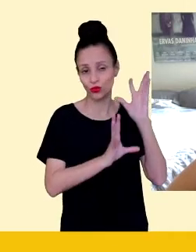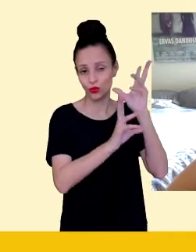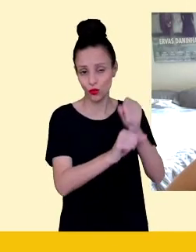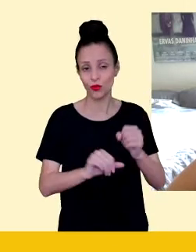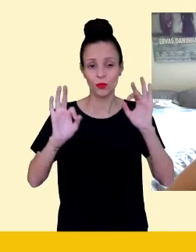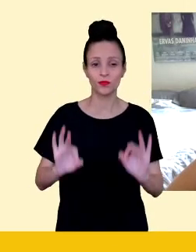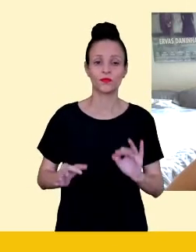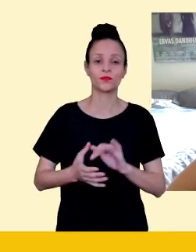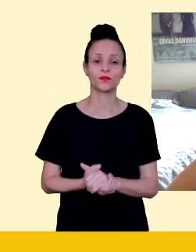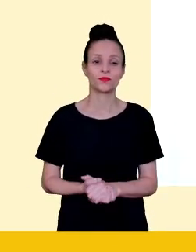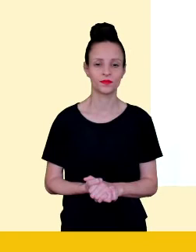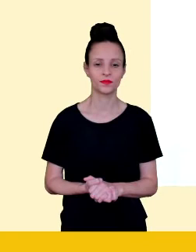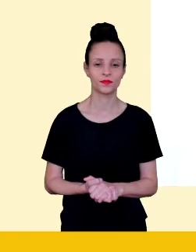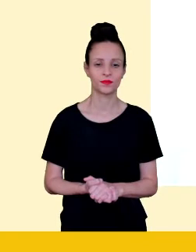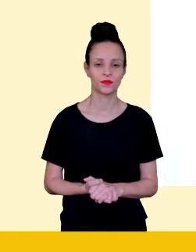histórico, assim mesmo.